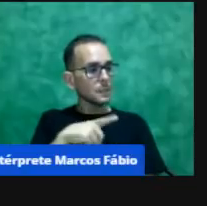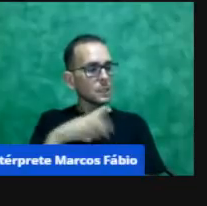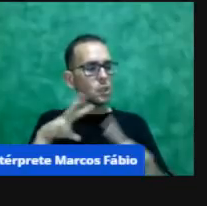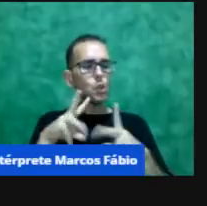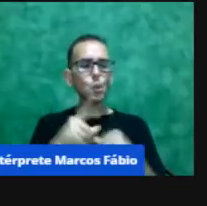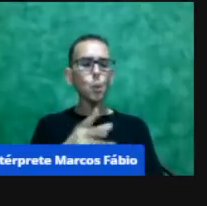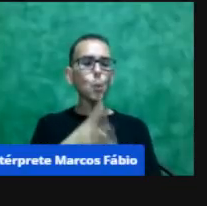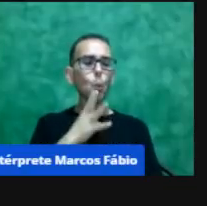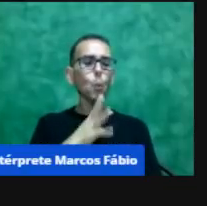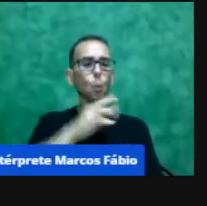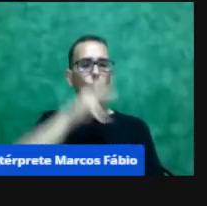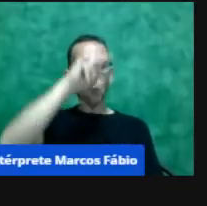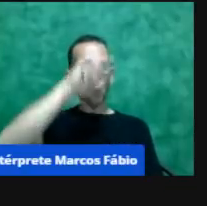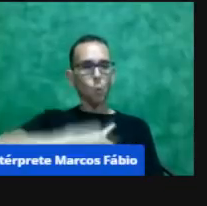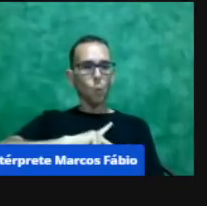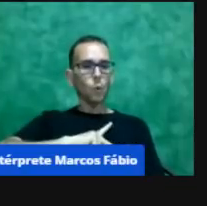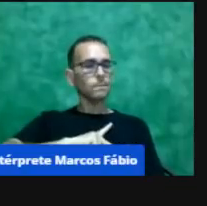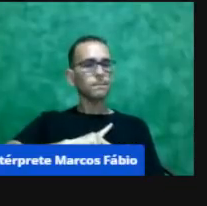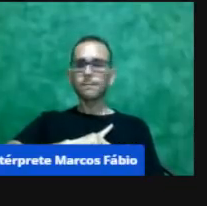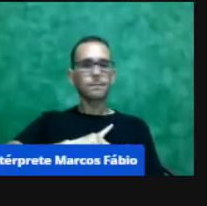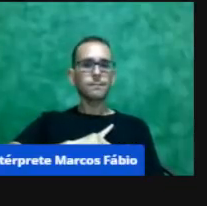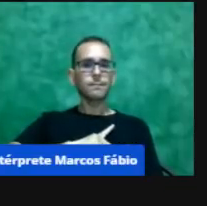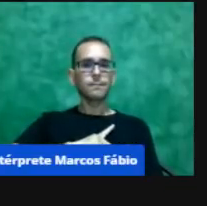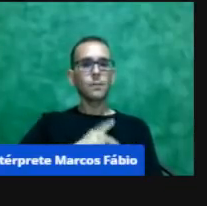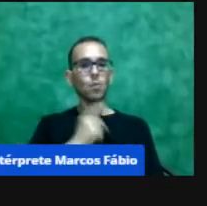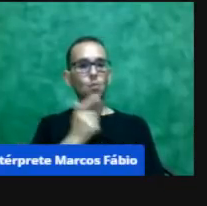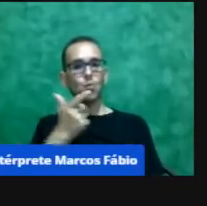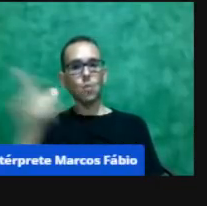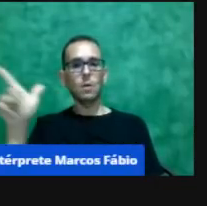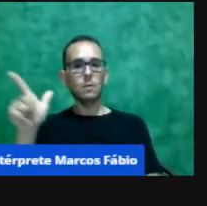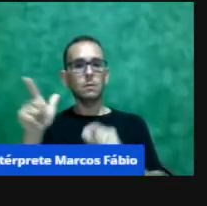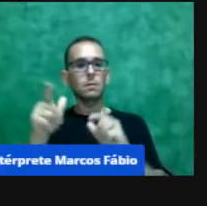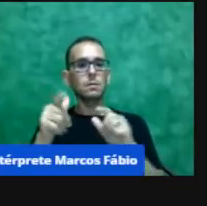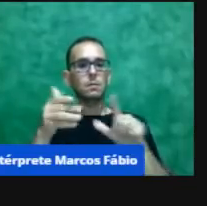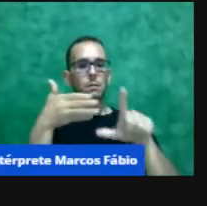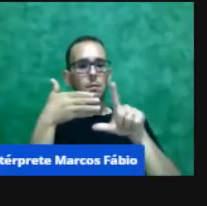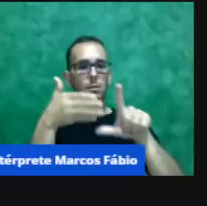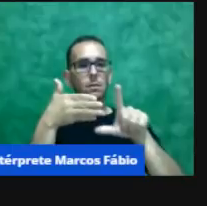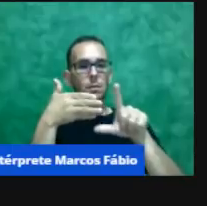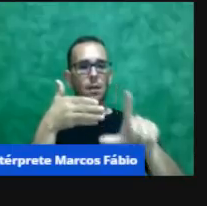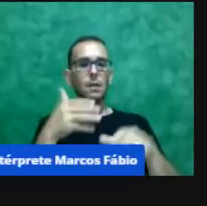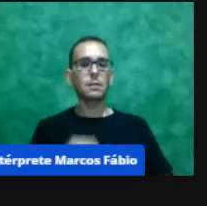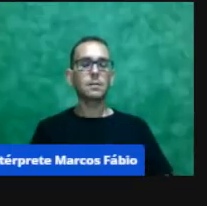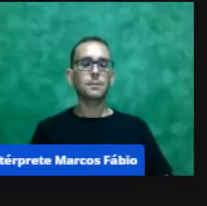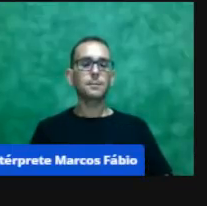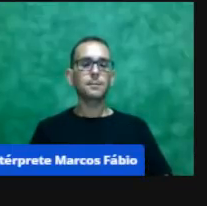o conhecimento. No próximo slide,